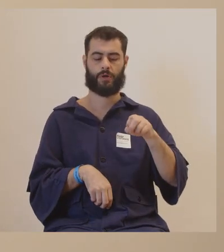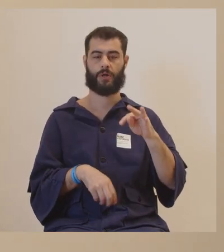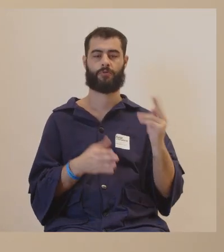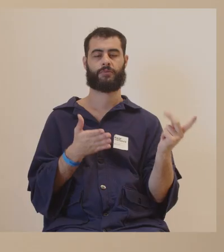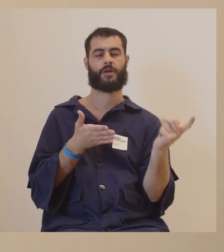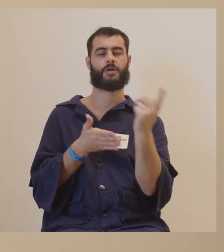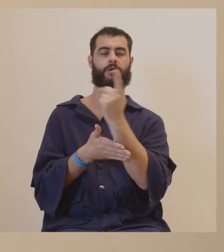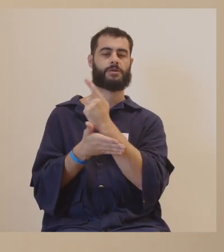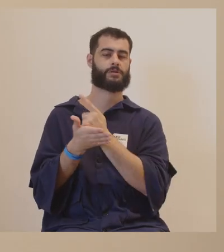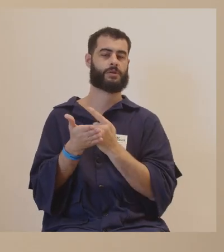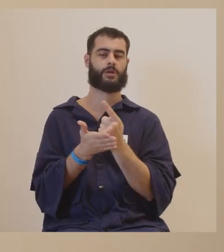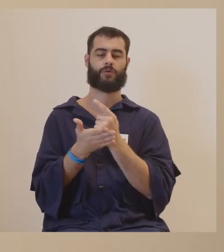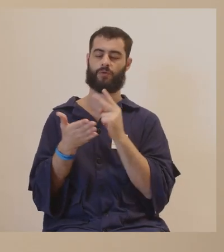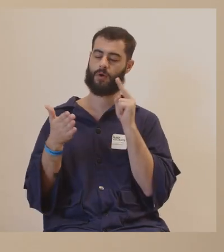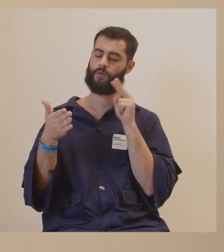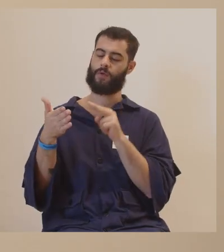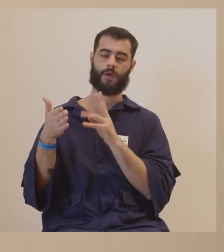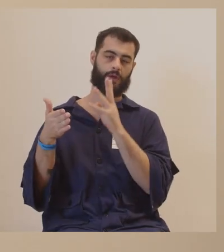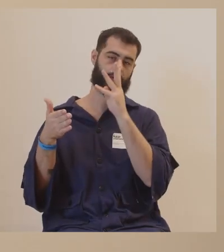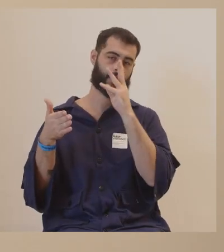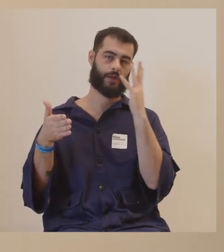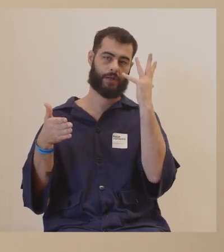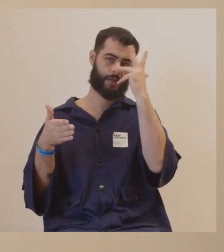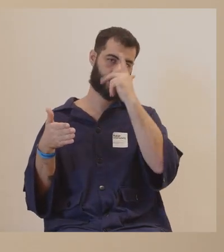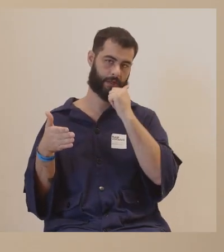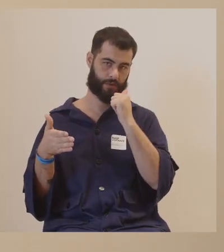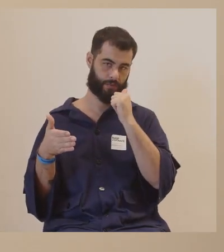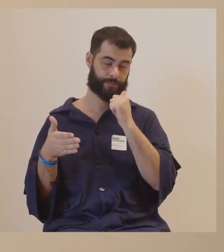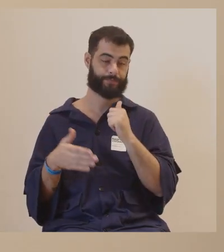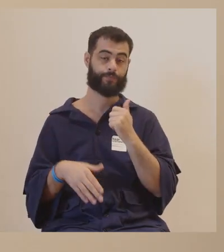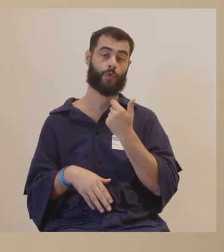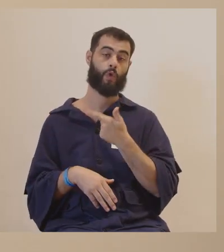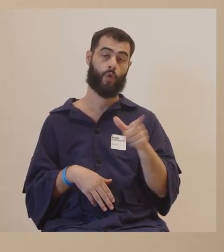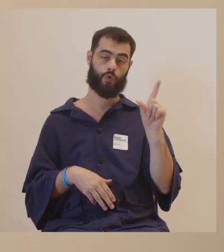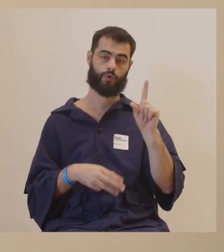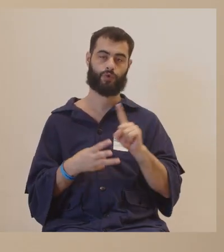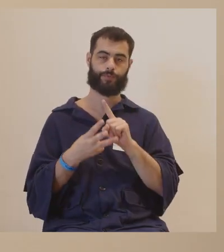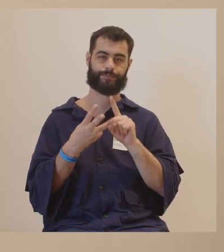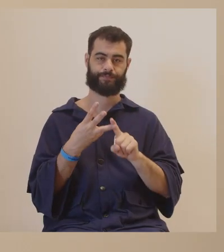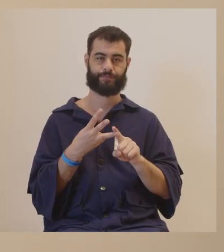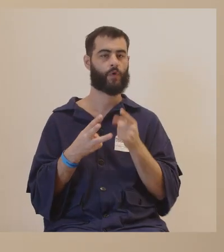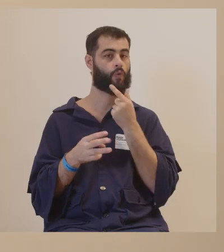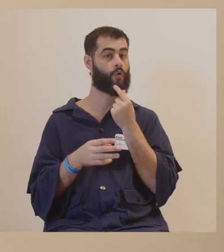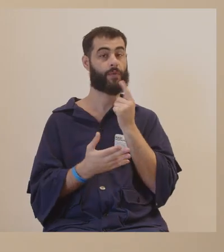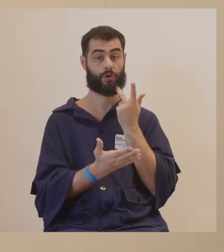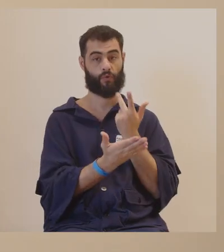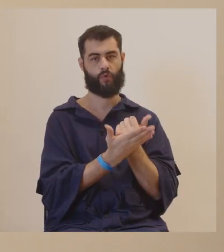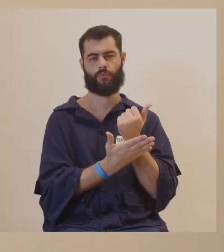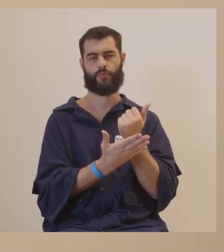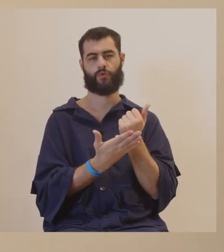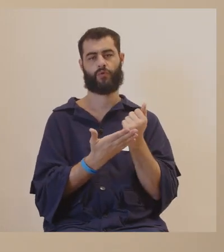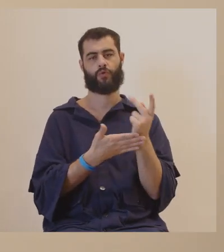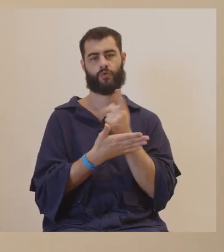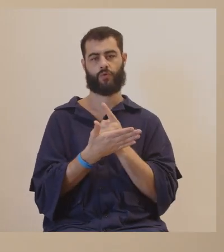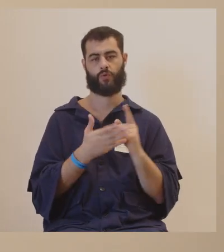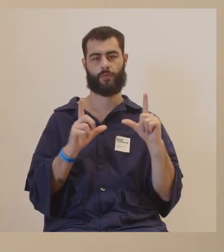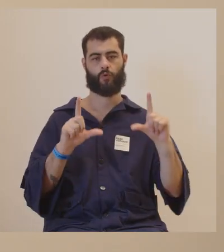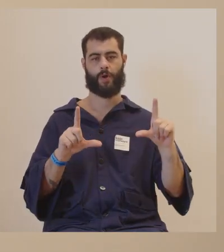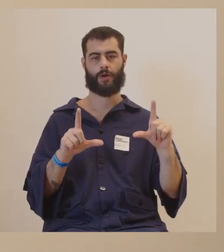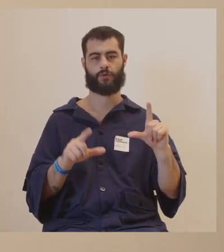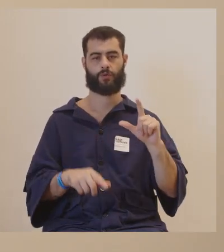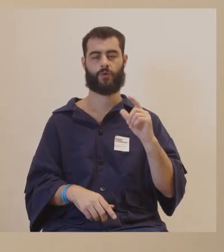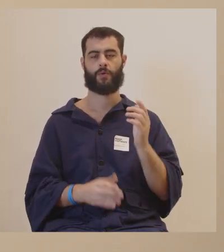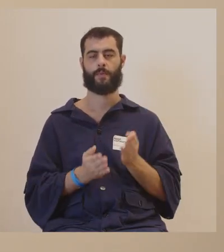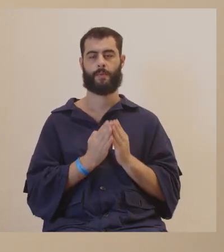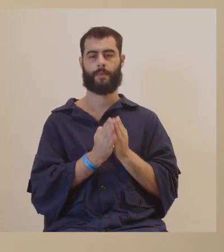radiante. Né? E, por fim, o René Jeanpel, que foi proprietário da Barca Rosa, que diz o seguinte... Né? E aqui a gente